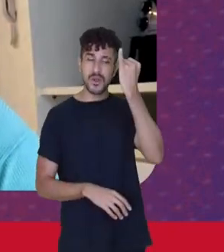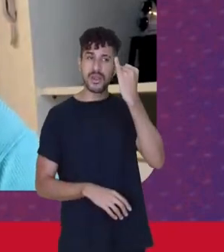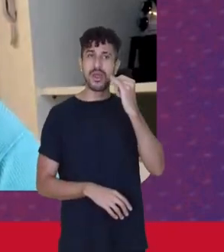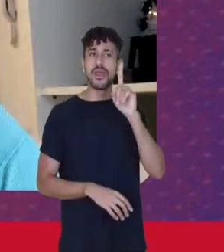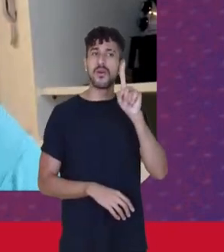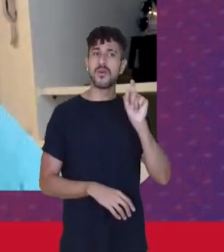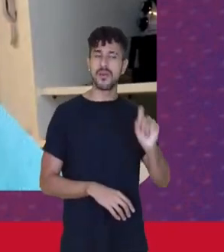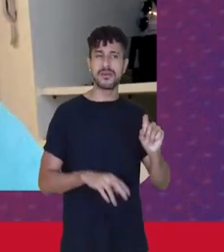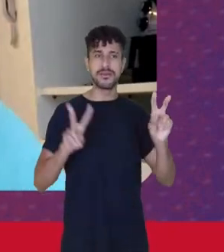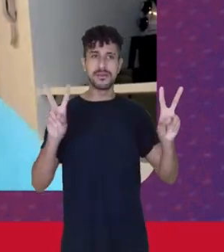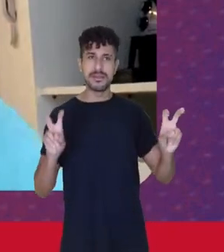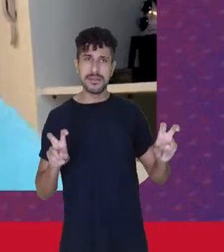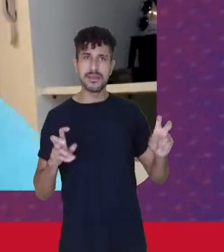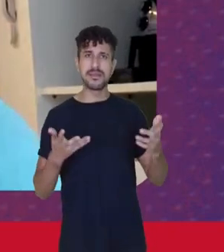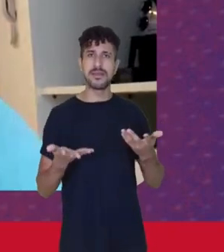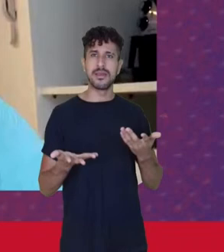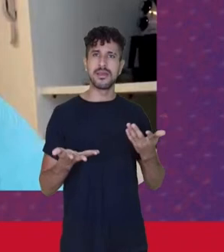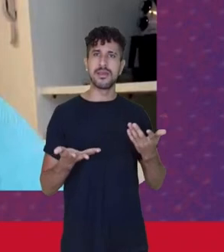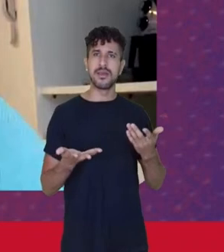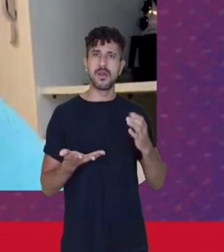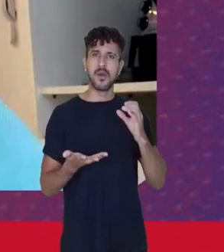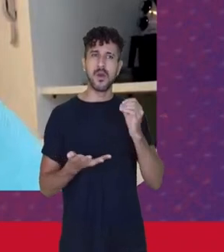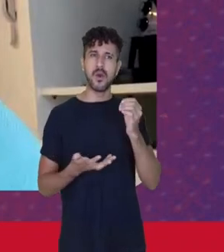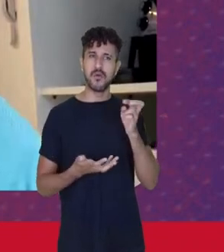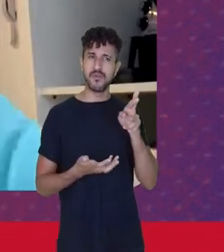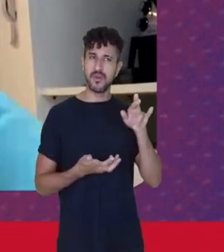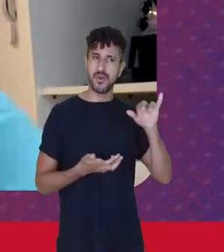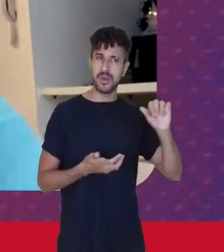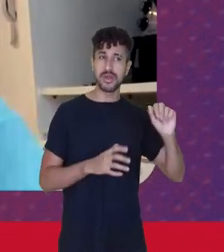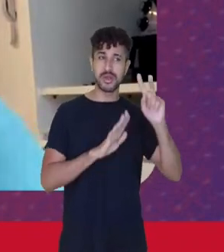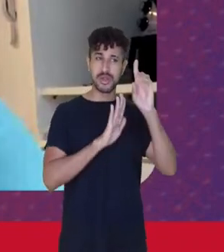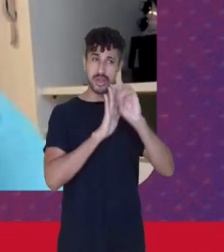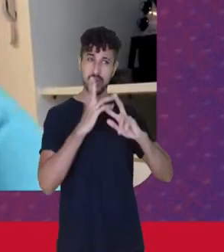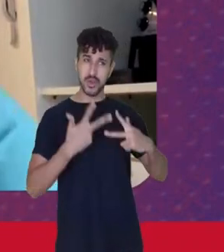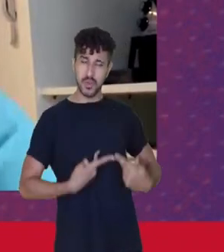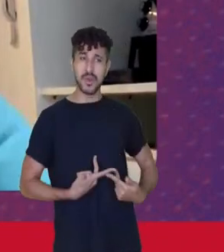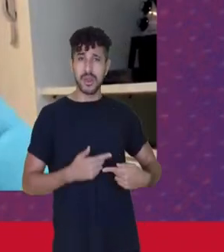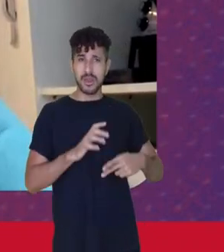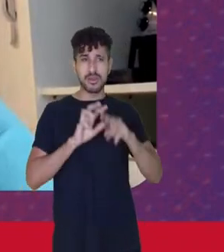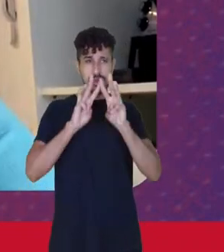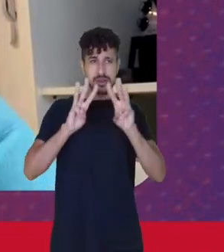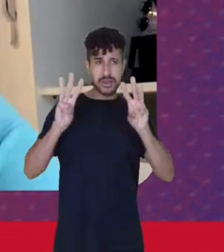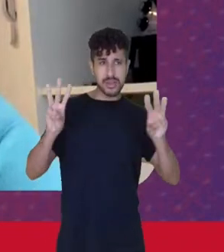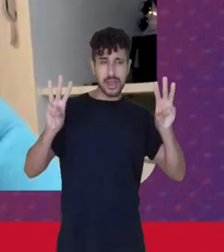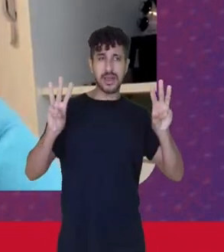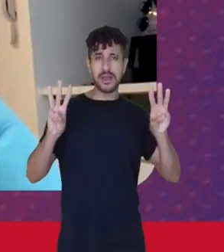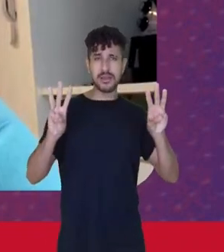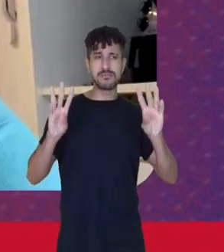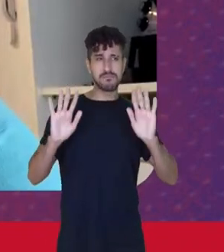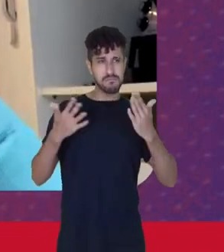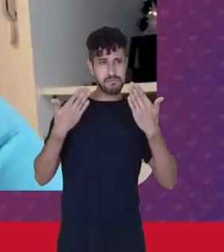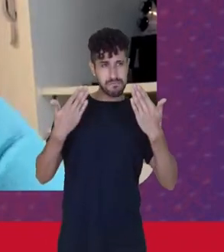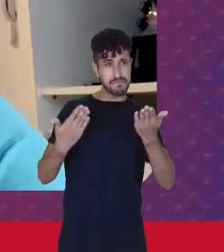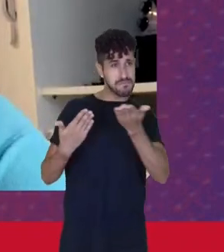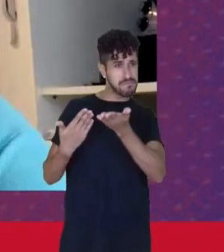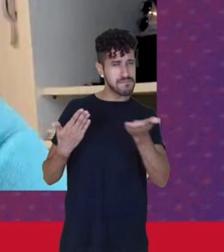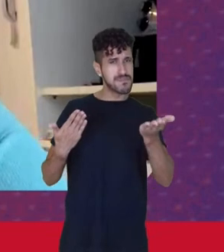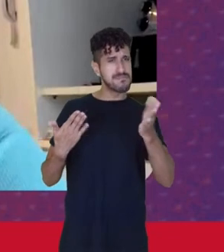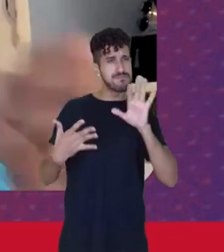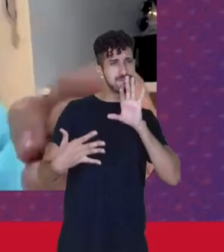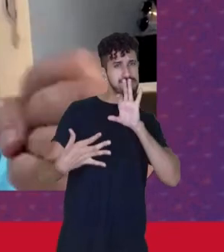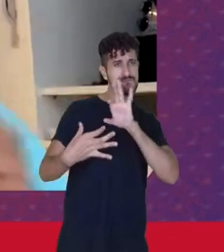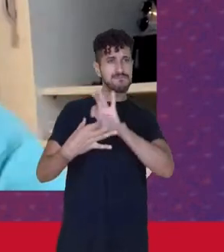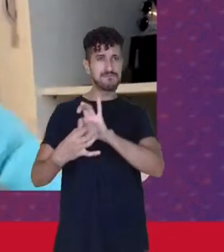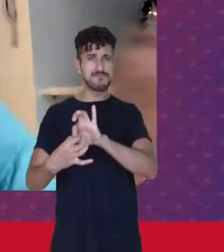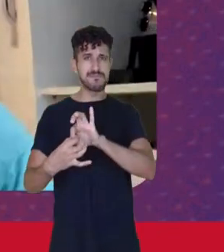que era a questão da ouvidoria, né, de direitos humanos, que era o próprio site do Humaniza Redes, e que estava